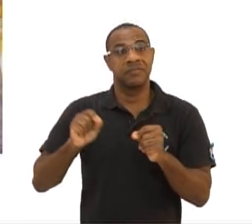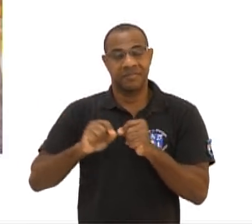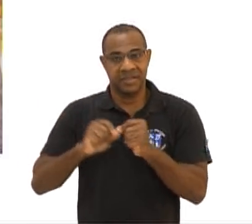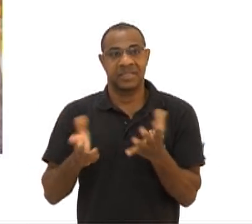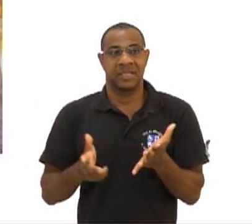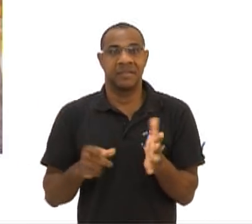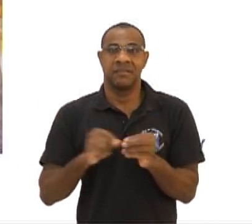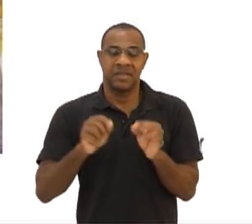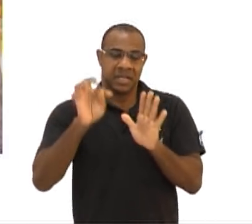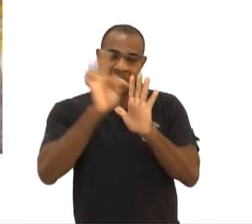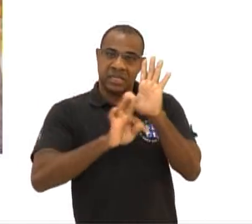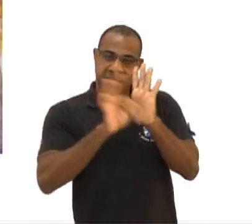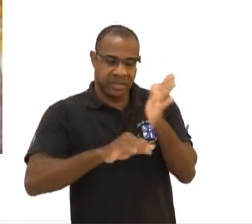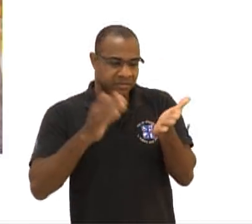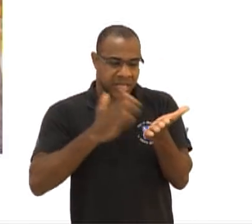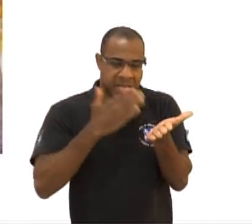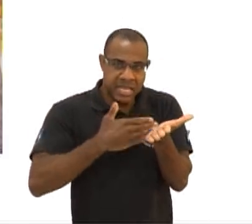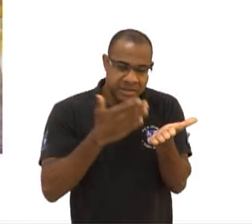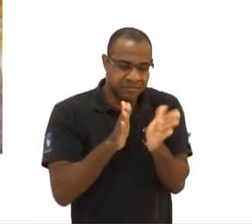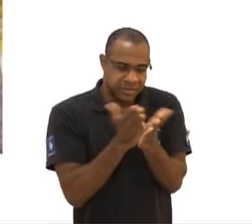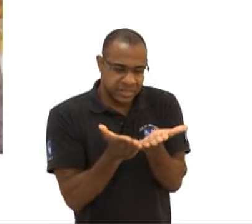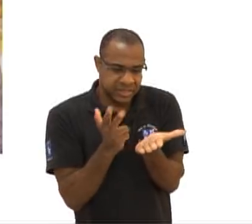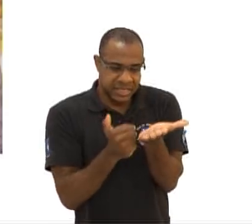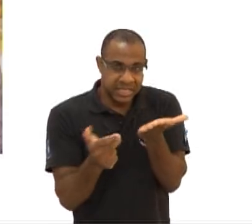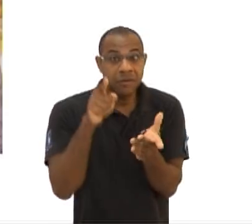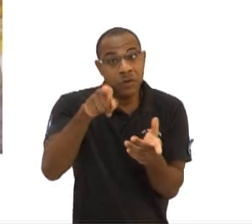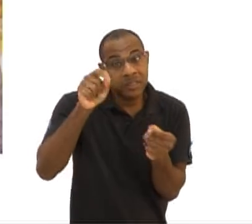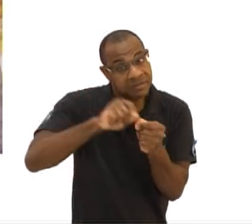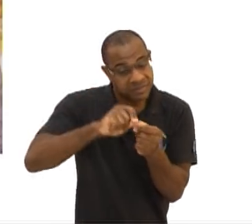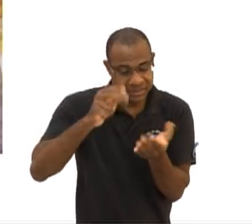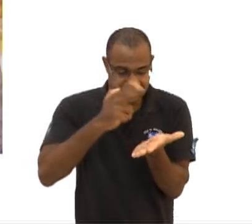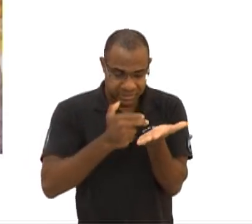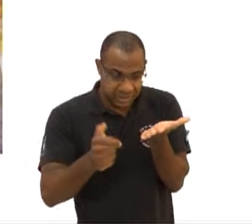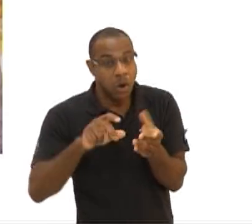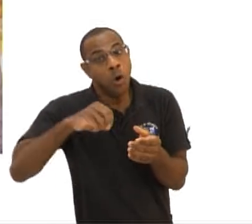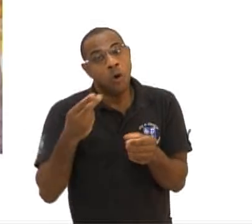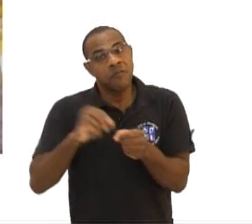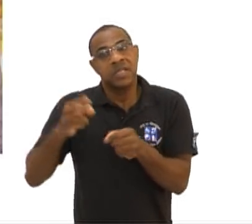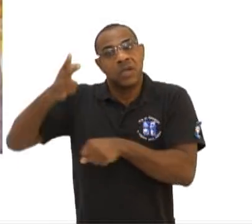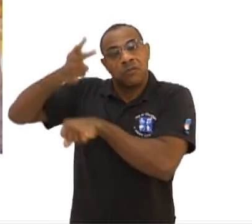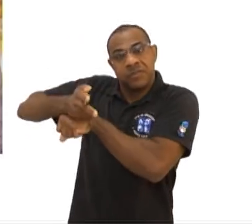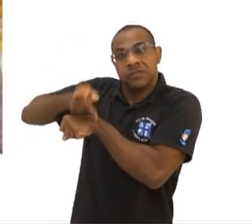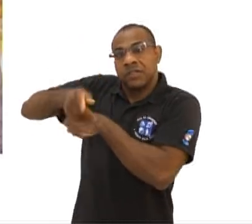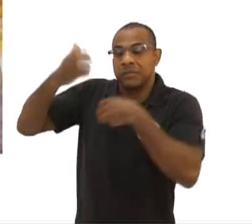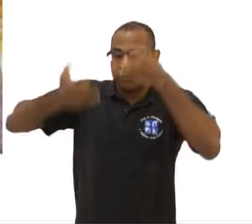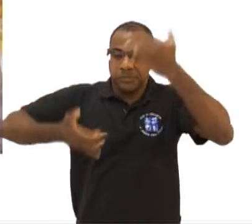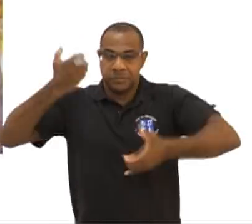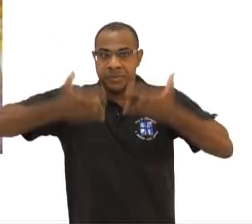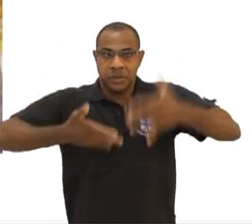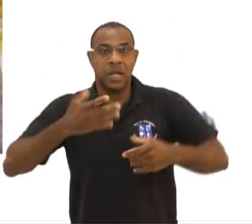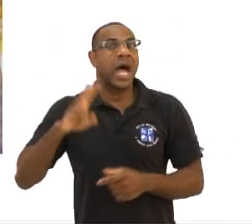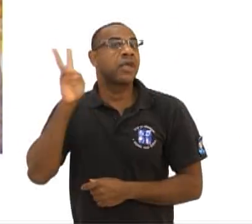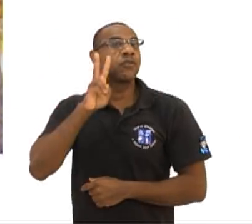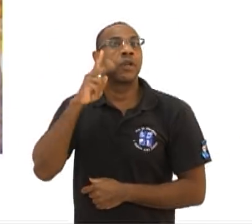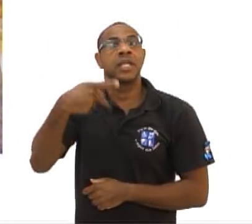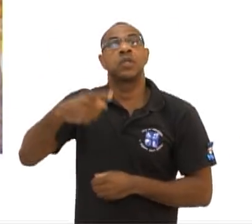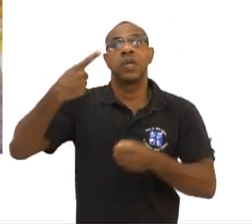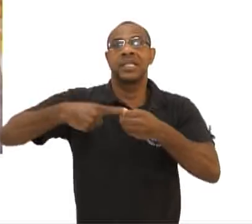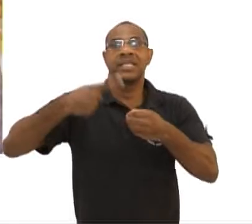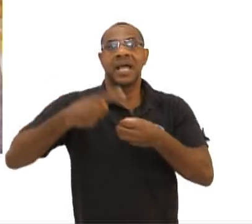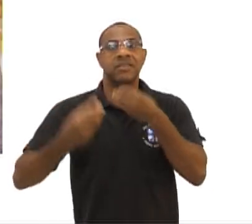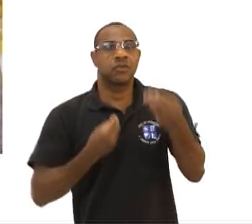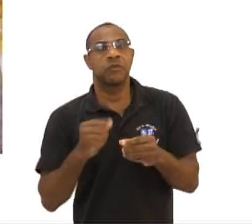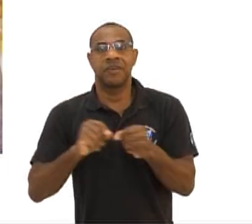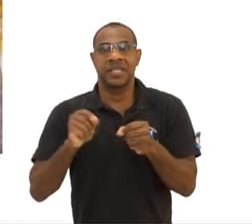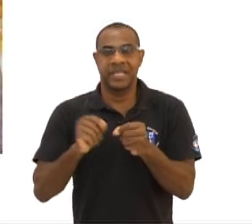produzir um livrinho desenhado, escrito por você, ou gravar um vídeo, você contando a história, produzir